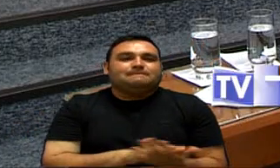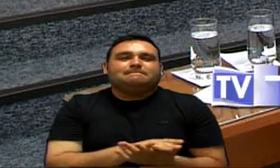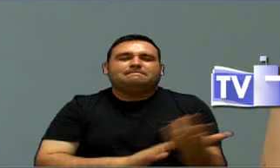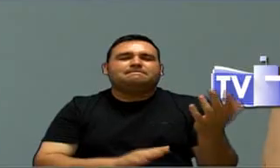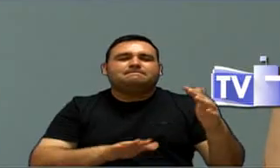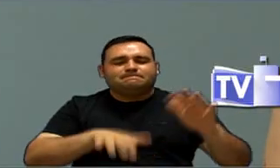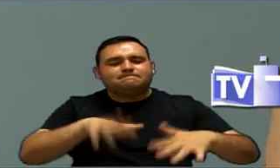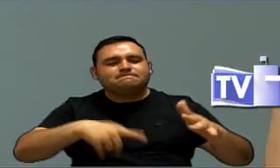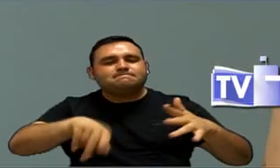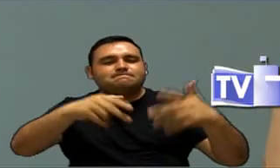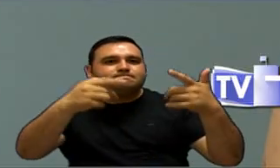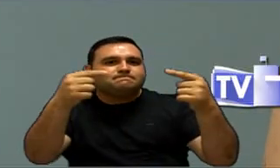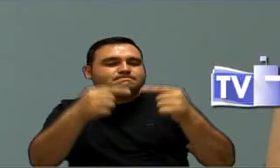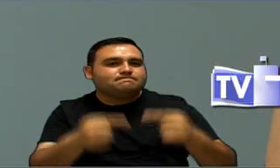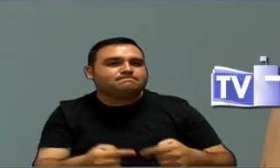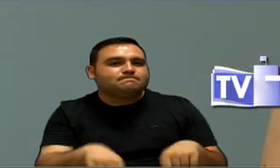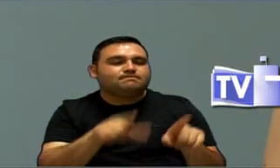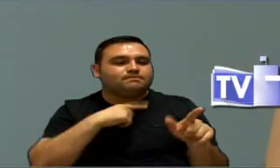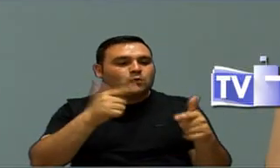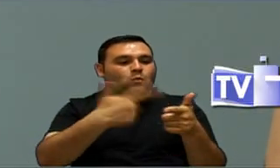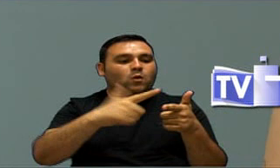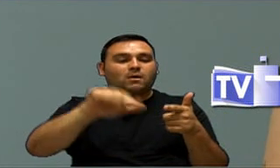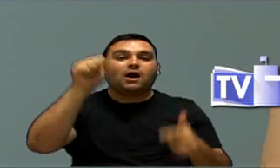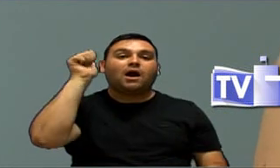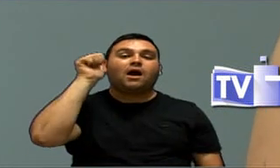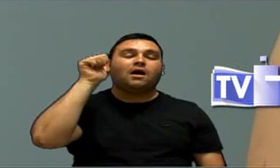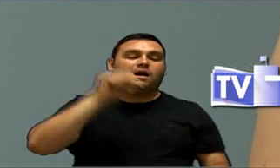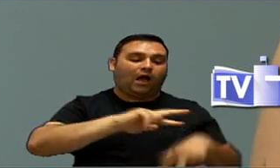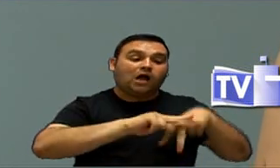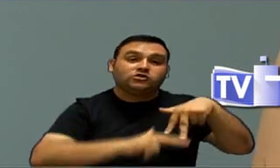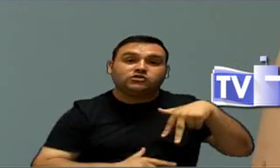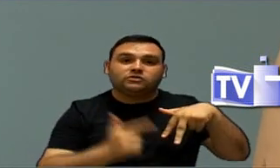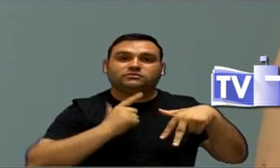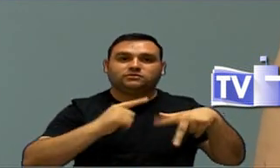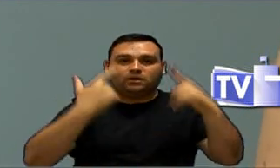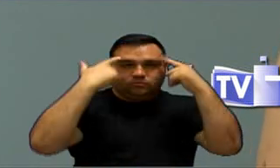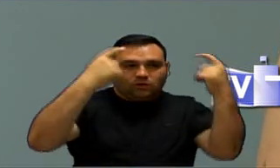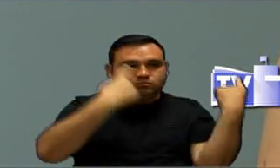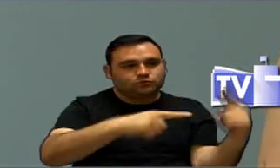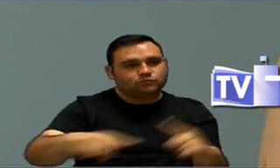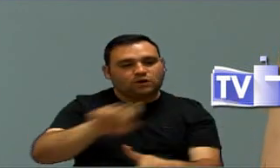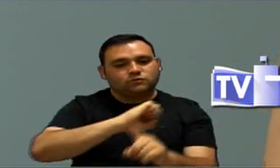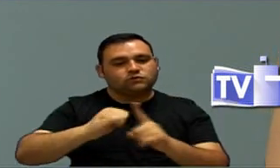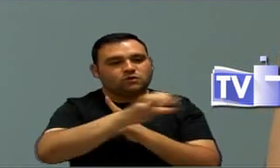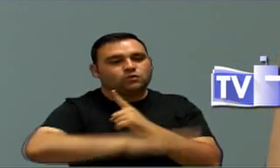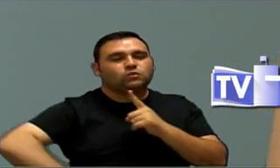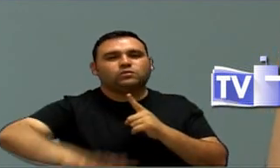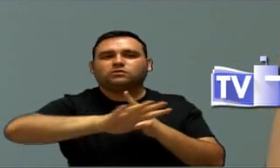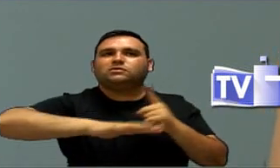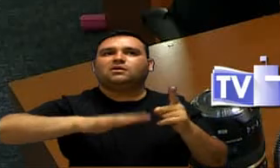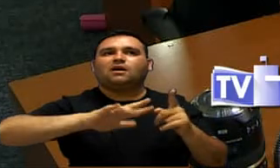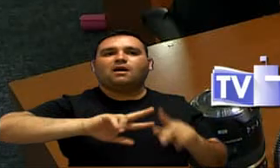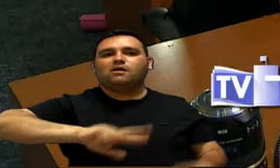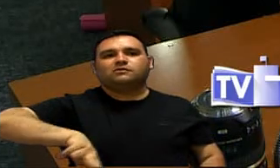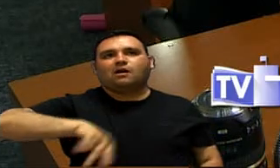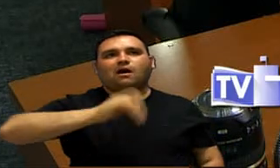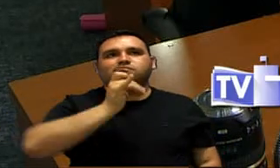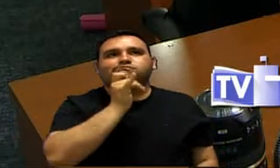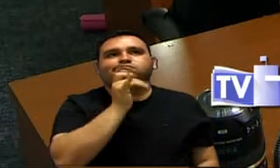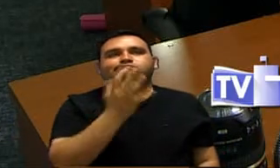quando a gente fala sobre o problema da violência de gênero se reverberar na sociedade, não é no